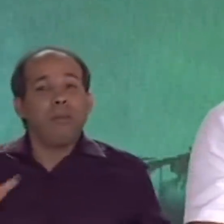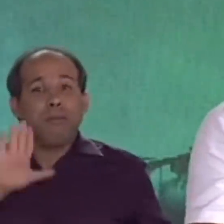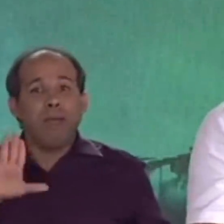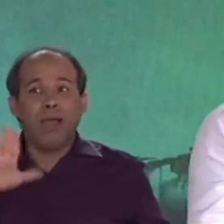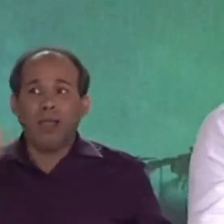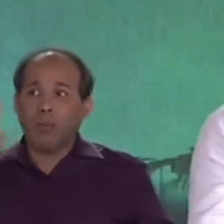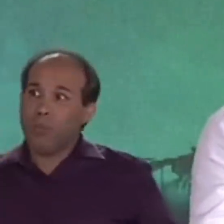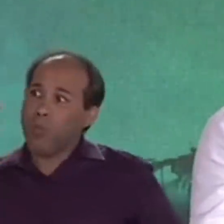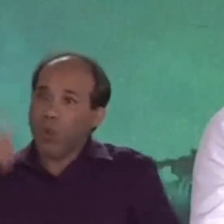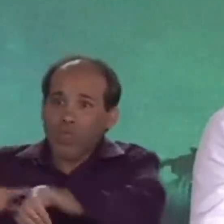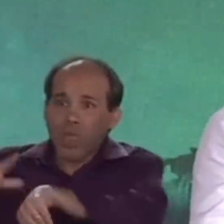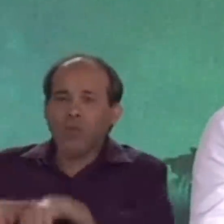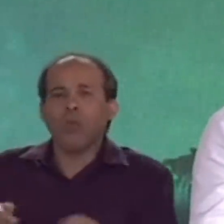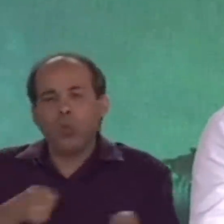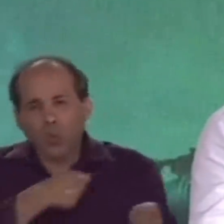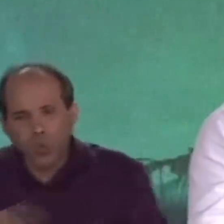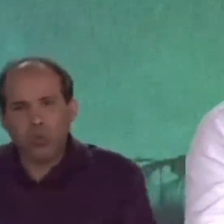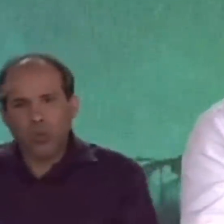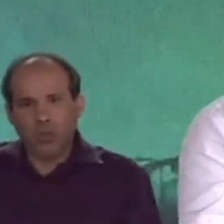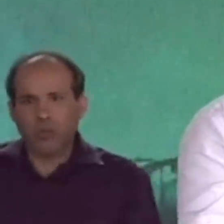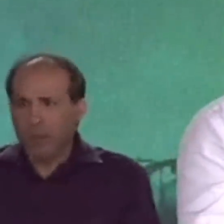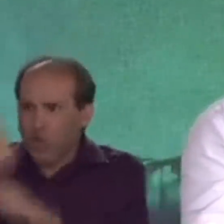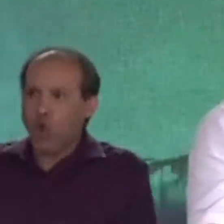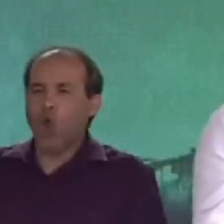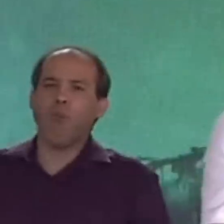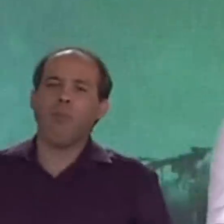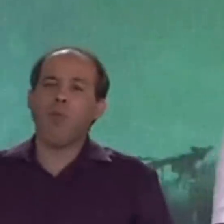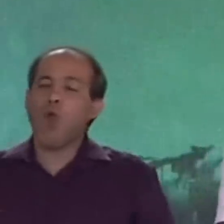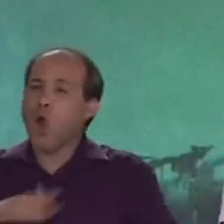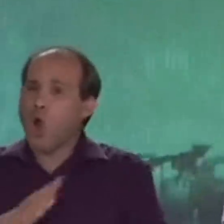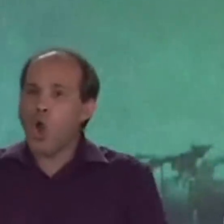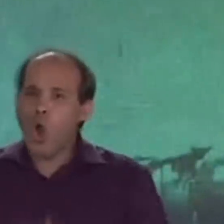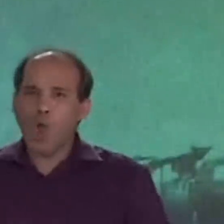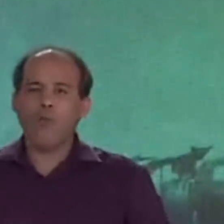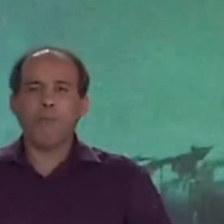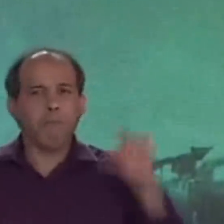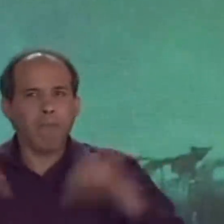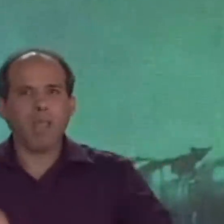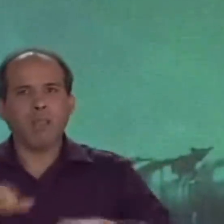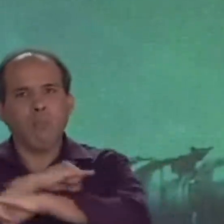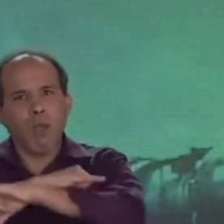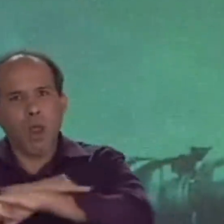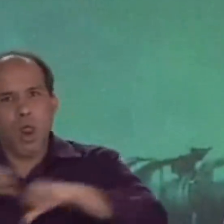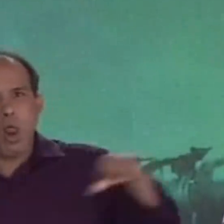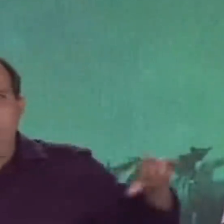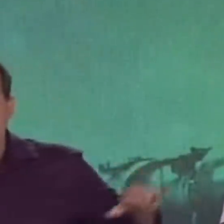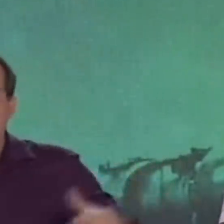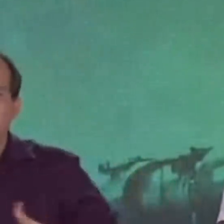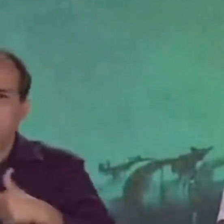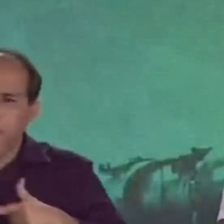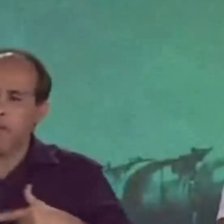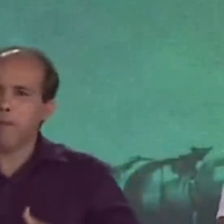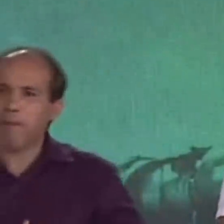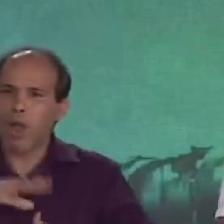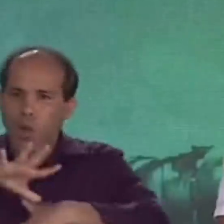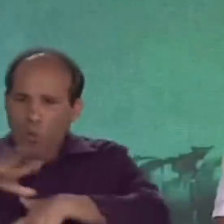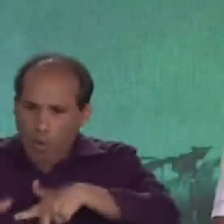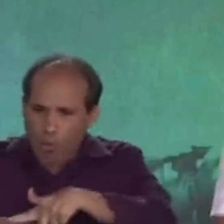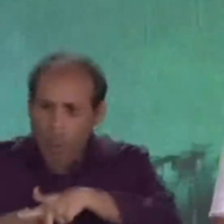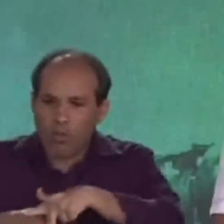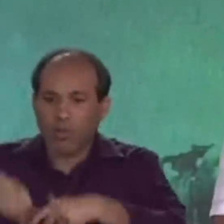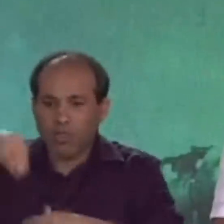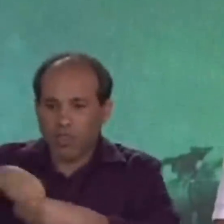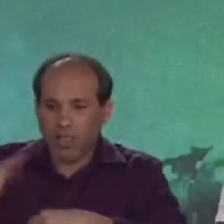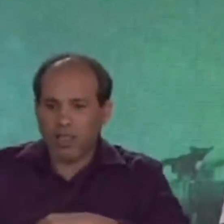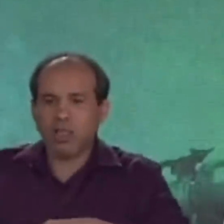pouco tempo, toda semana, tínhamos péssimas notícias sobre esse mal da corrupção em